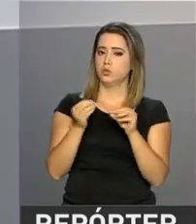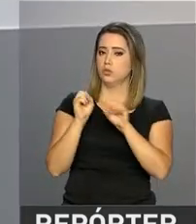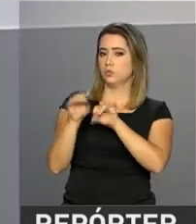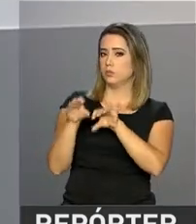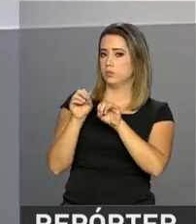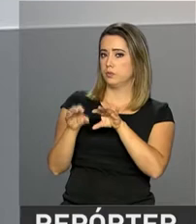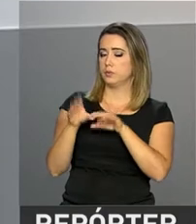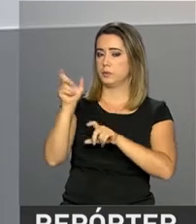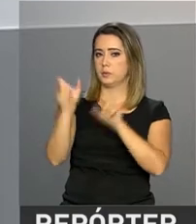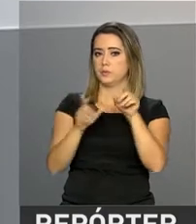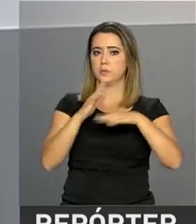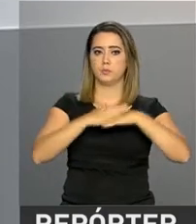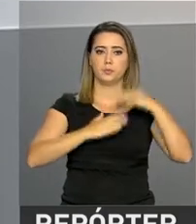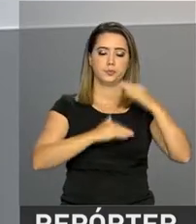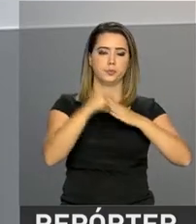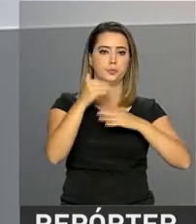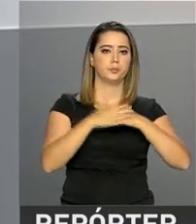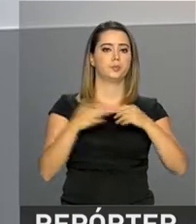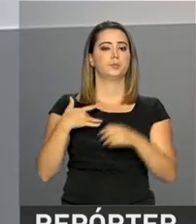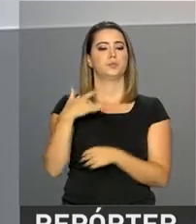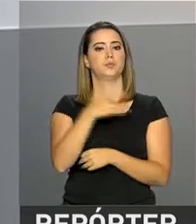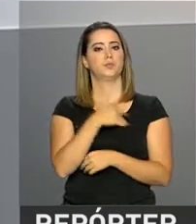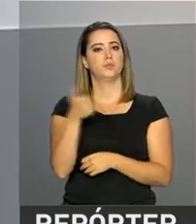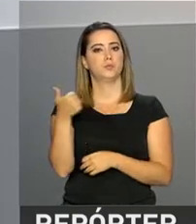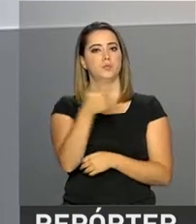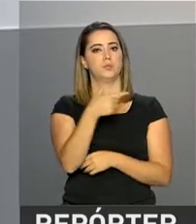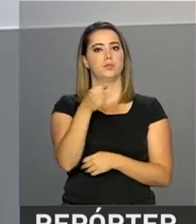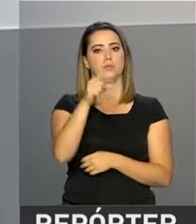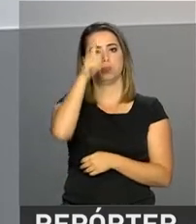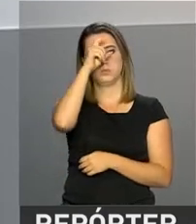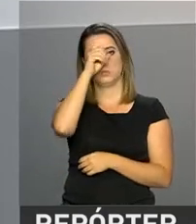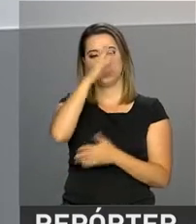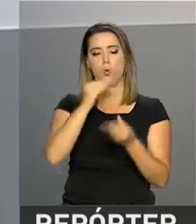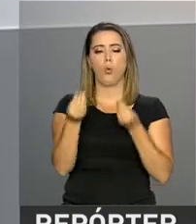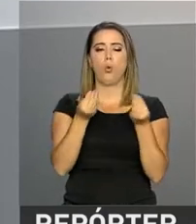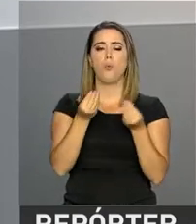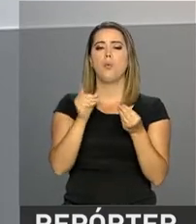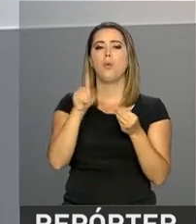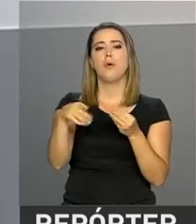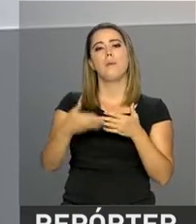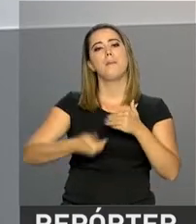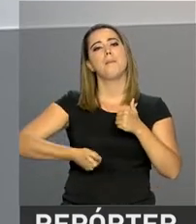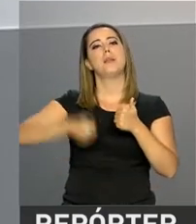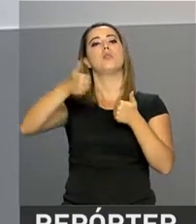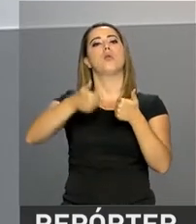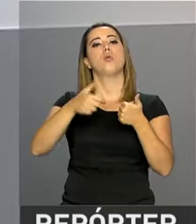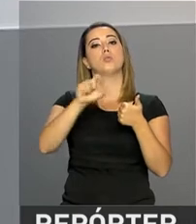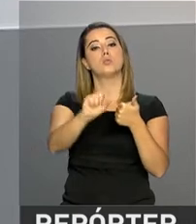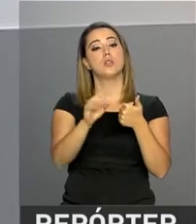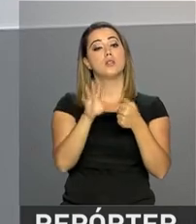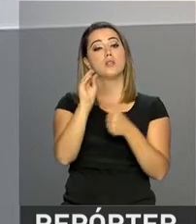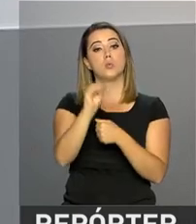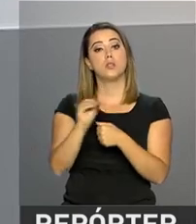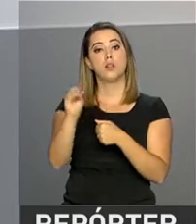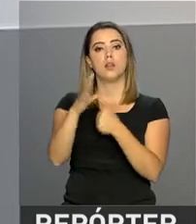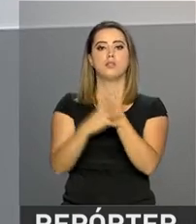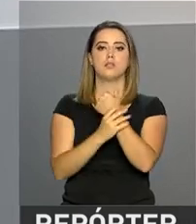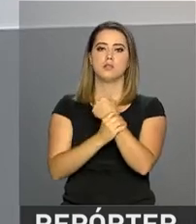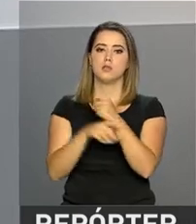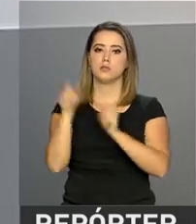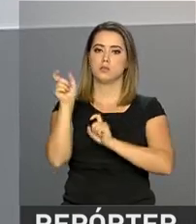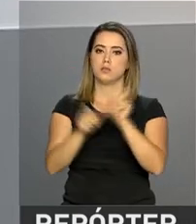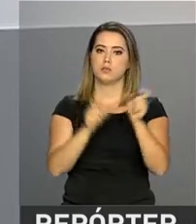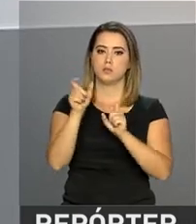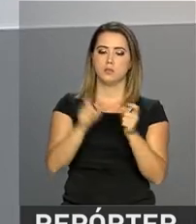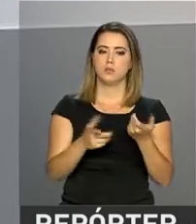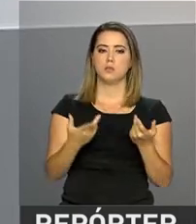profissionais de saúde de 120 hospitais públicos quanto às melhores práticas para o cuidado da segurança do paciente nos